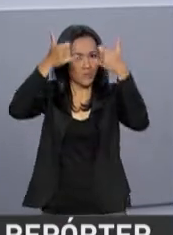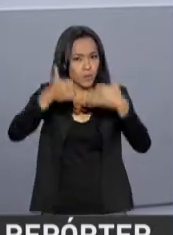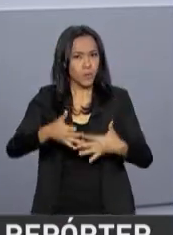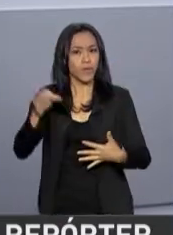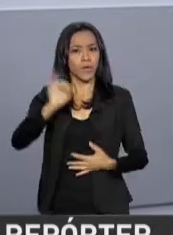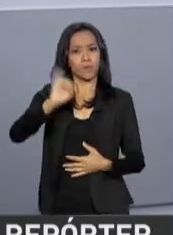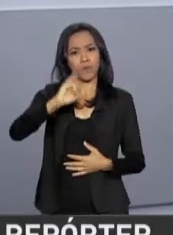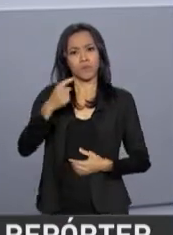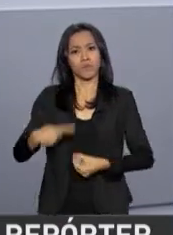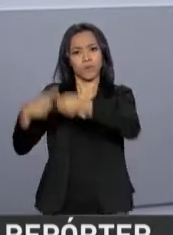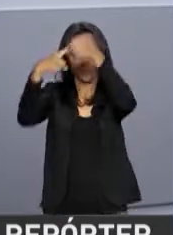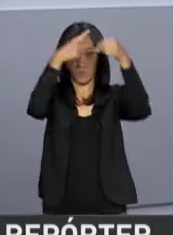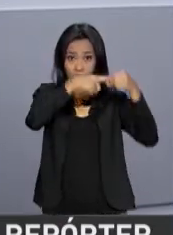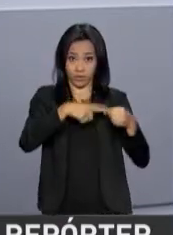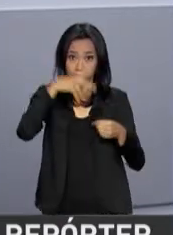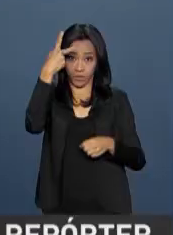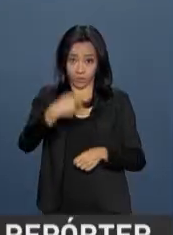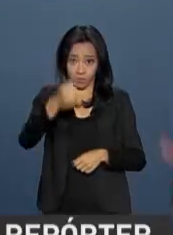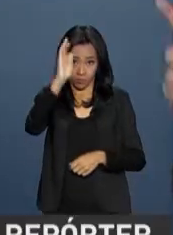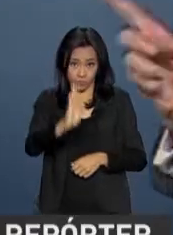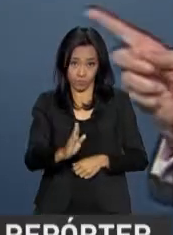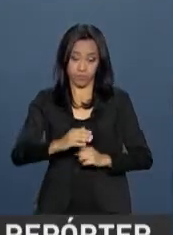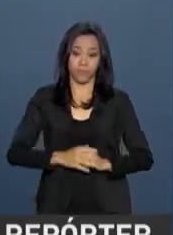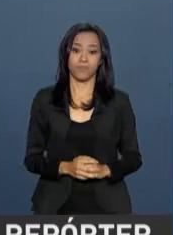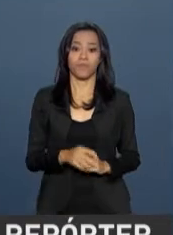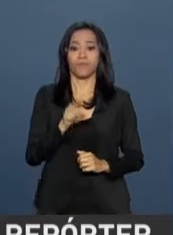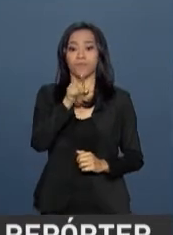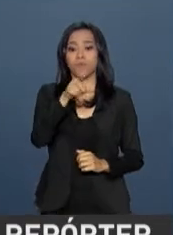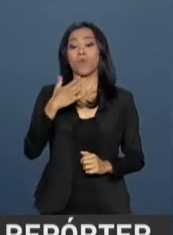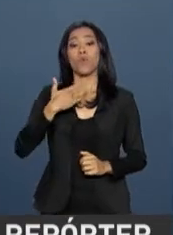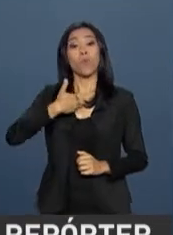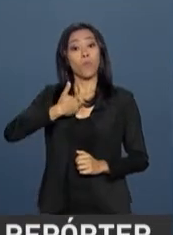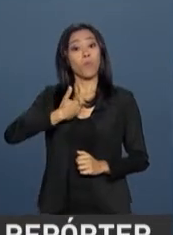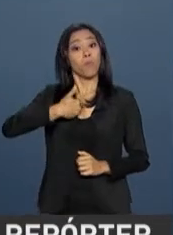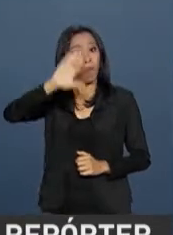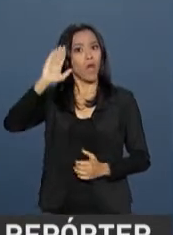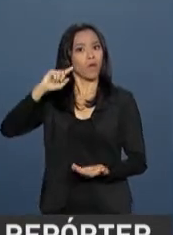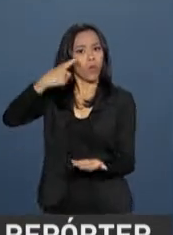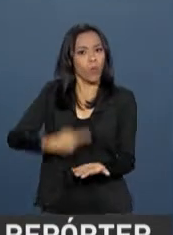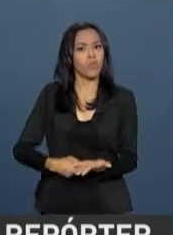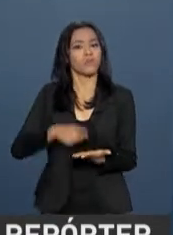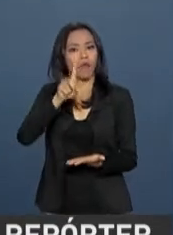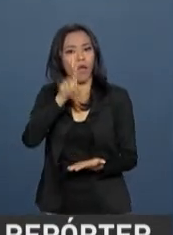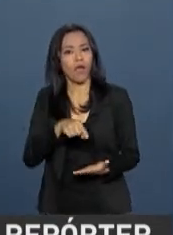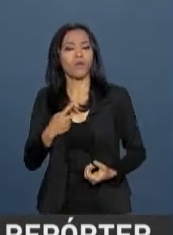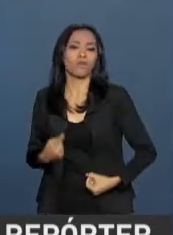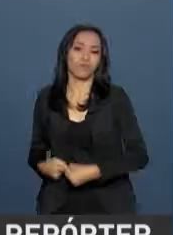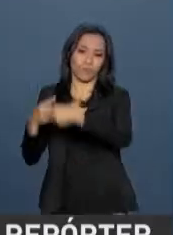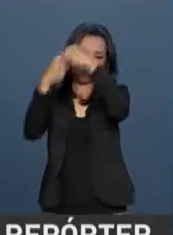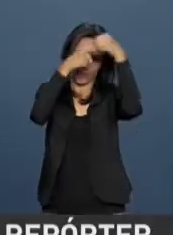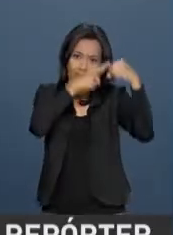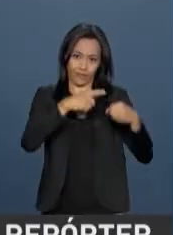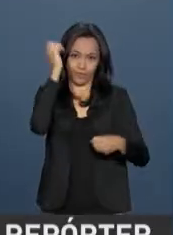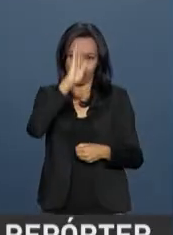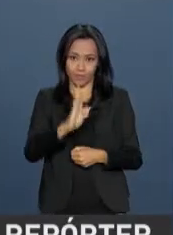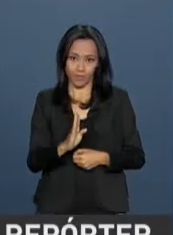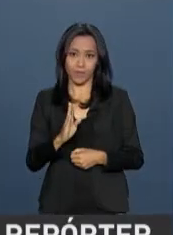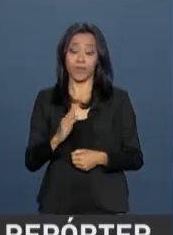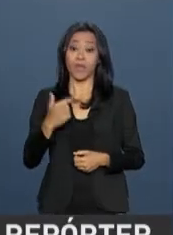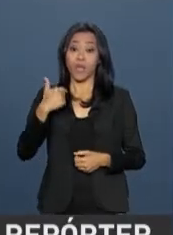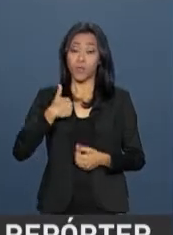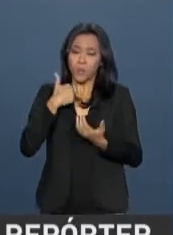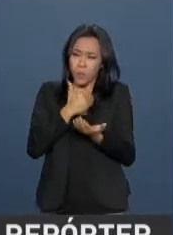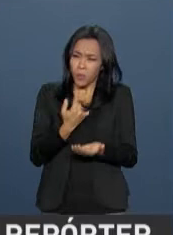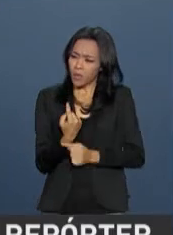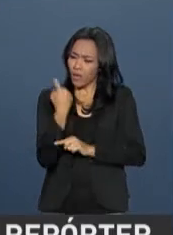para o país o maior compromisso é com os municípios brasileiros logo no início do meu